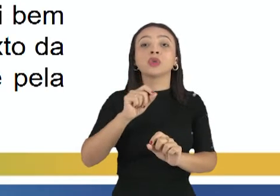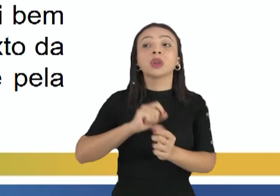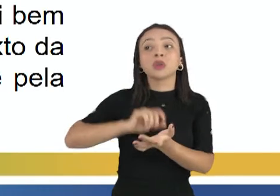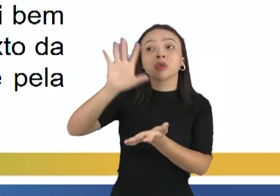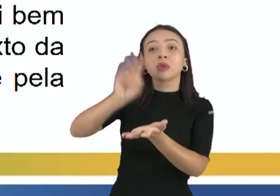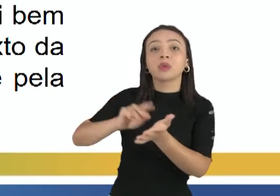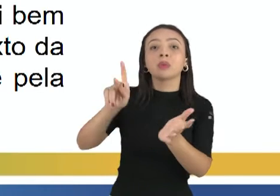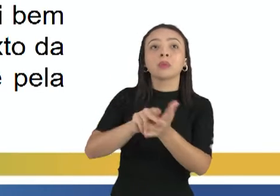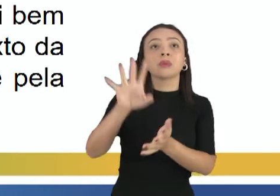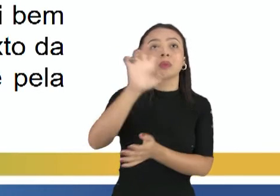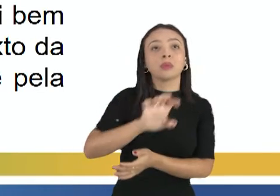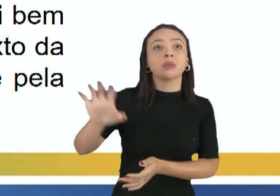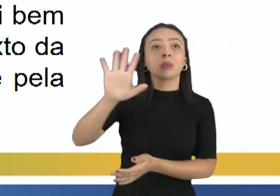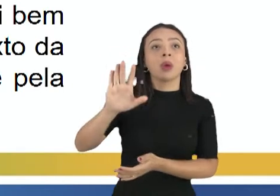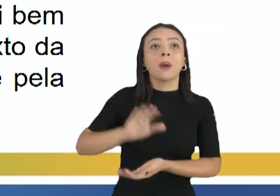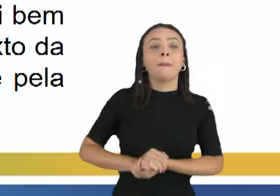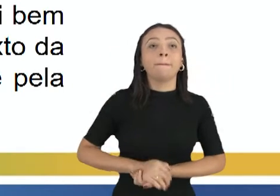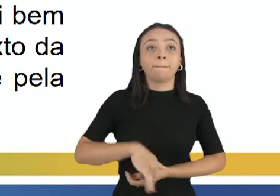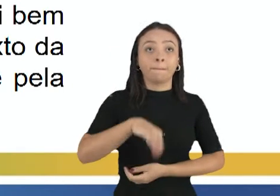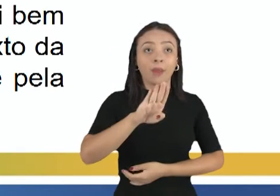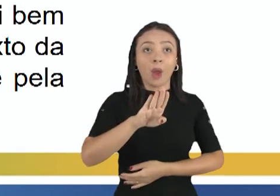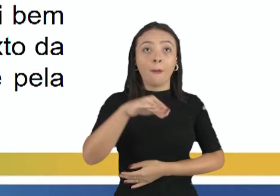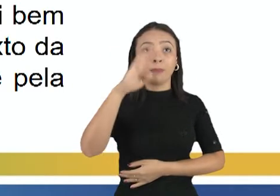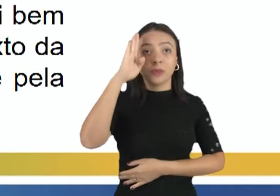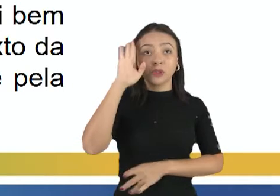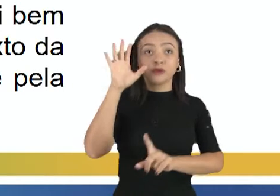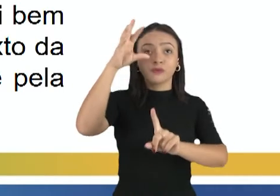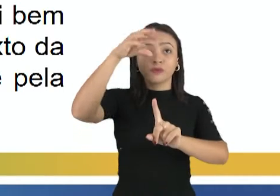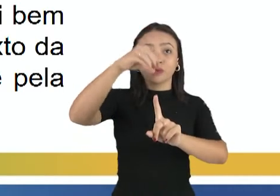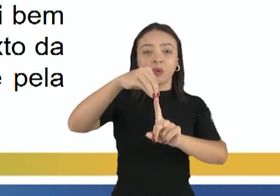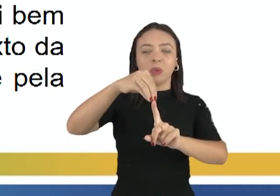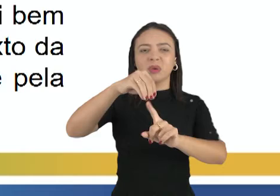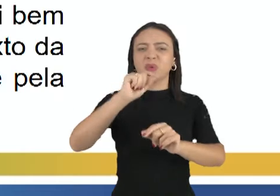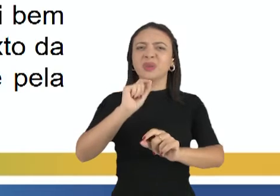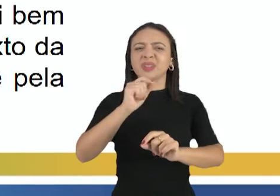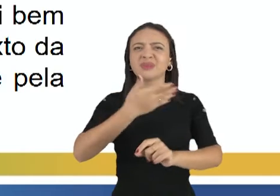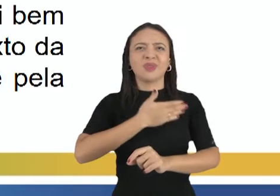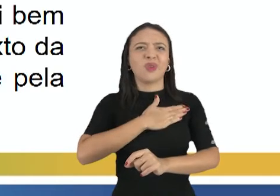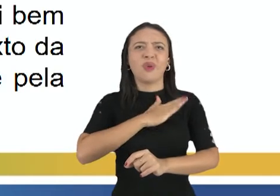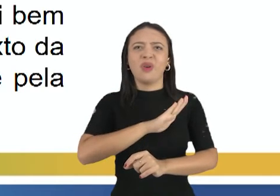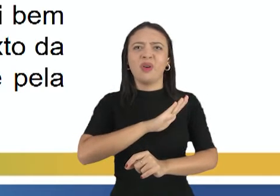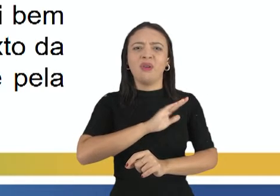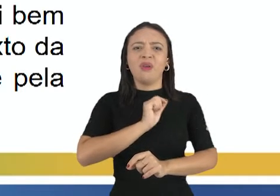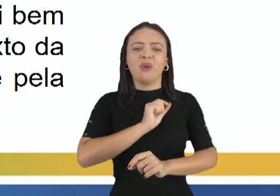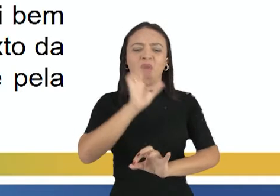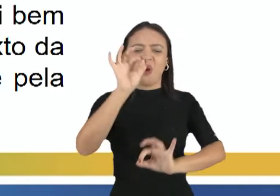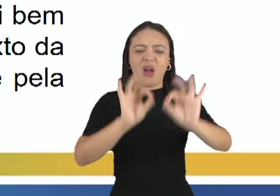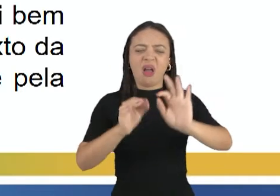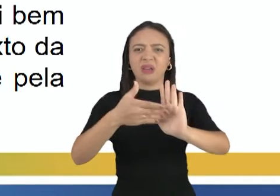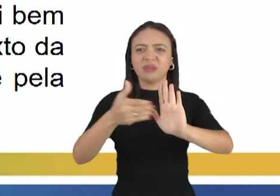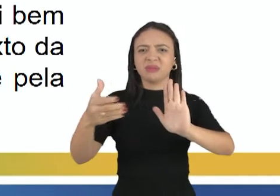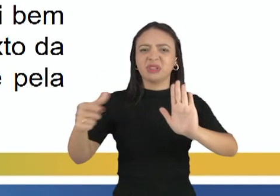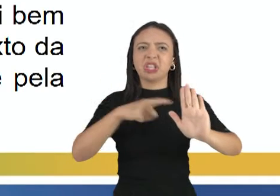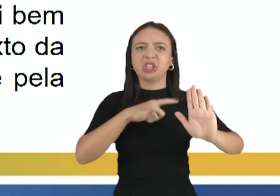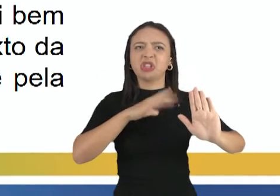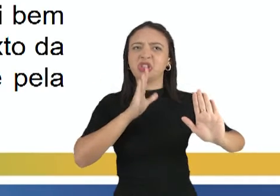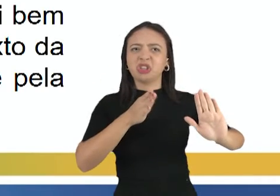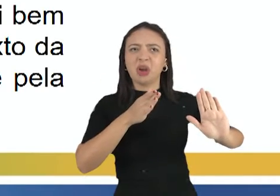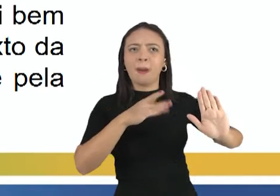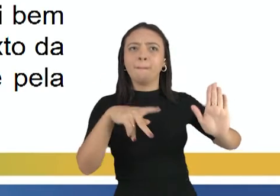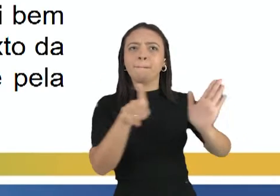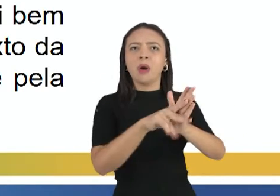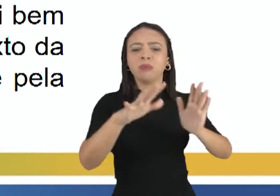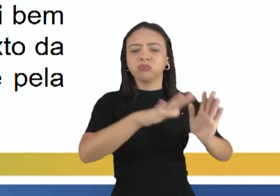europeias. B. O principal foco de descontentamento com a ordem estética estabelecida estava no campo